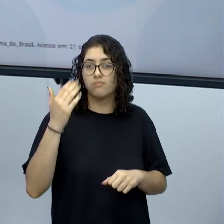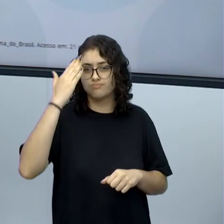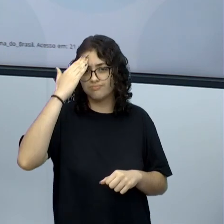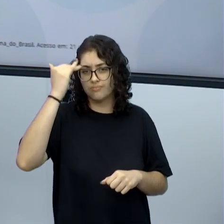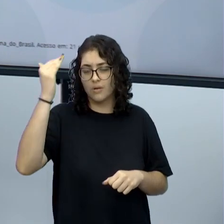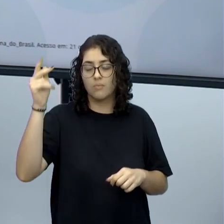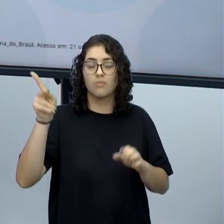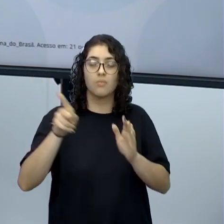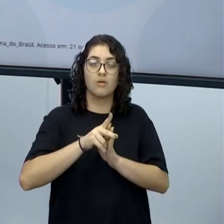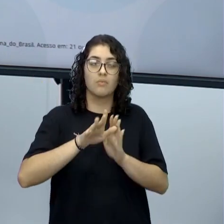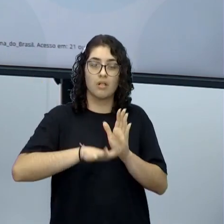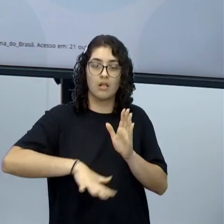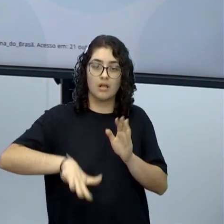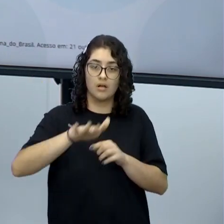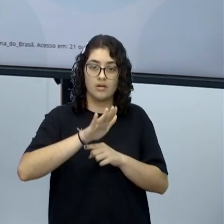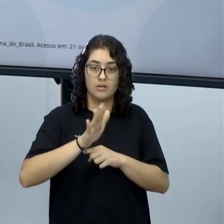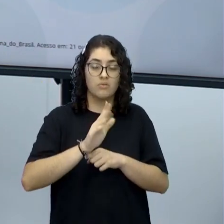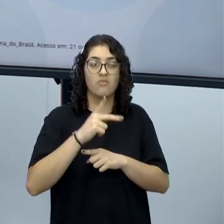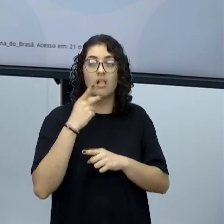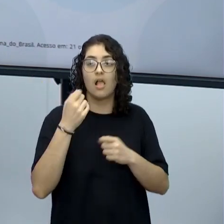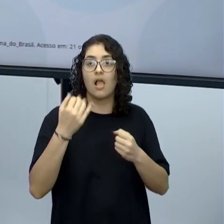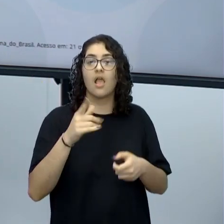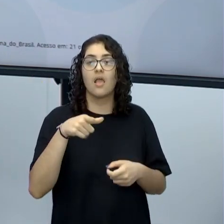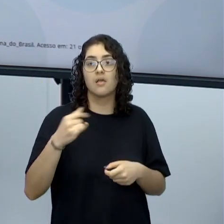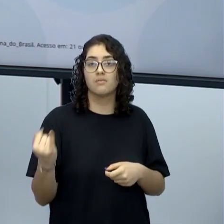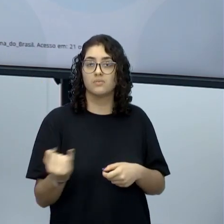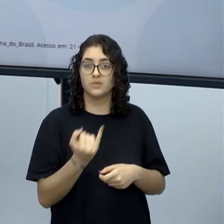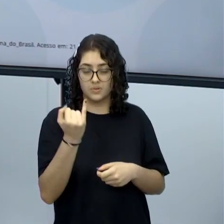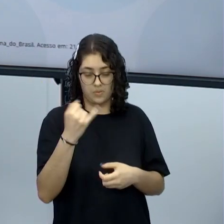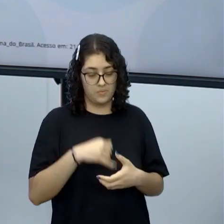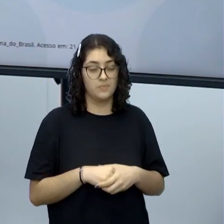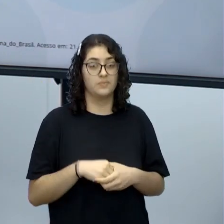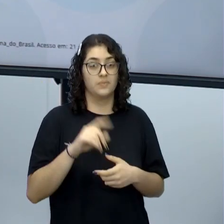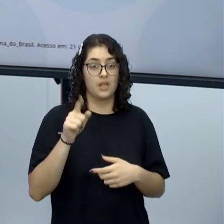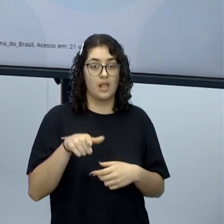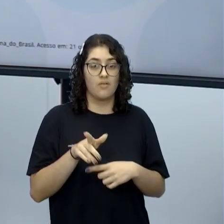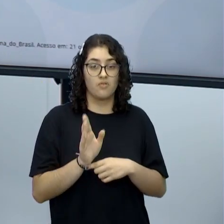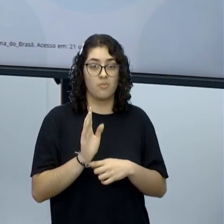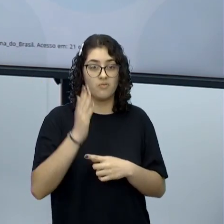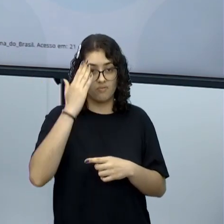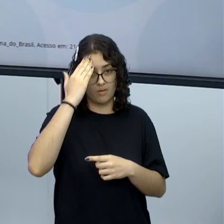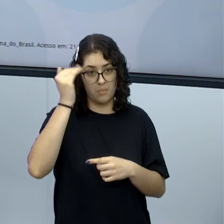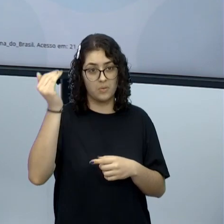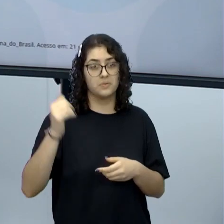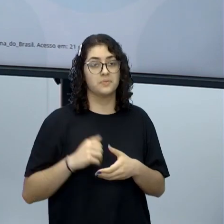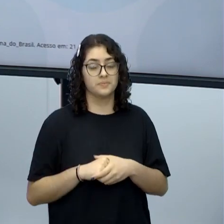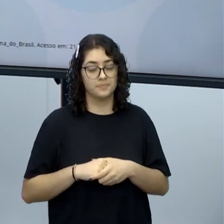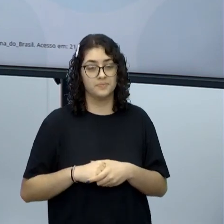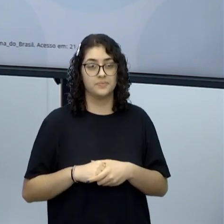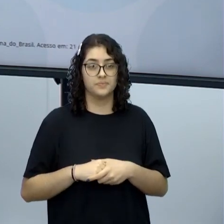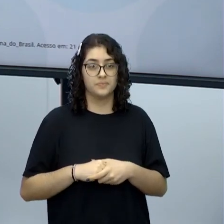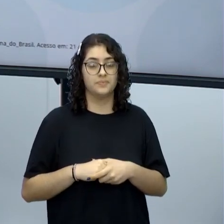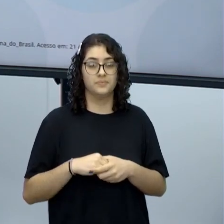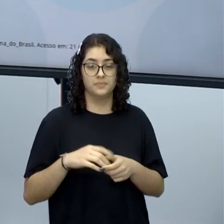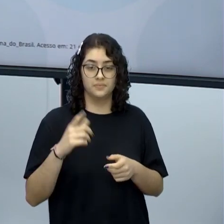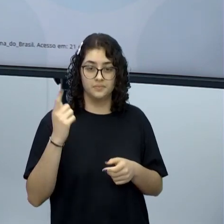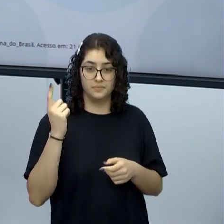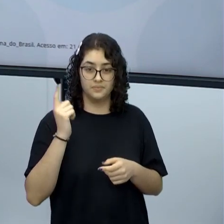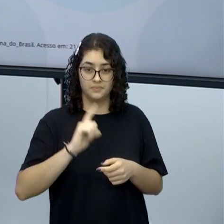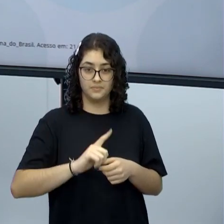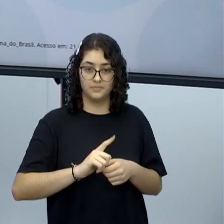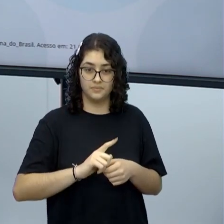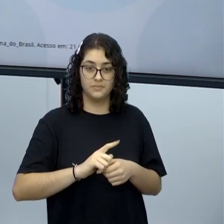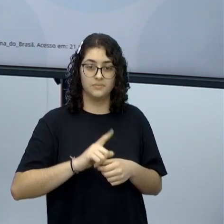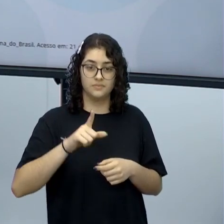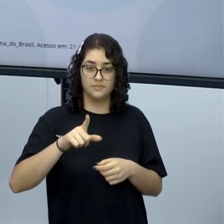da indústria cinematográfica. Não vou dizer que é o mais importante, tá? Mas é o prêmio mais famoso. Então, para receber esse carequinha